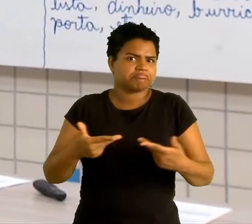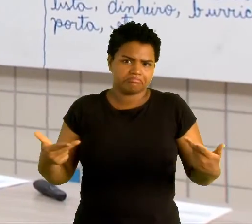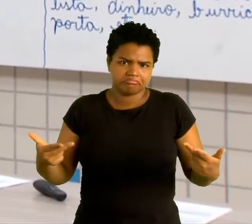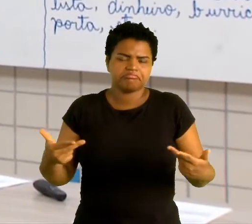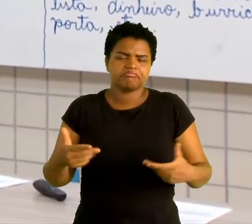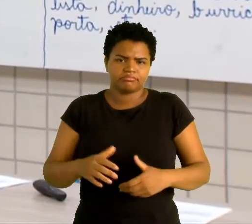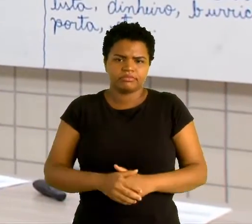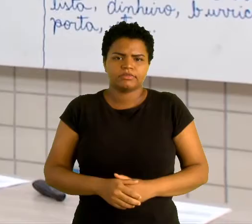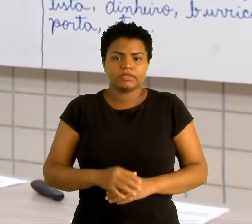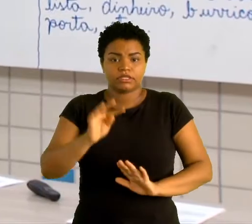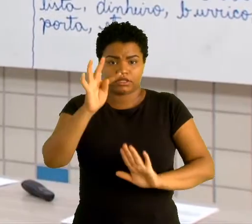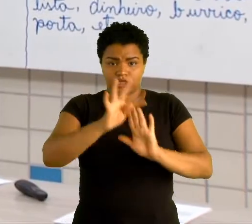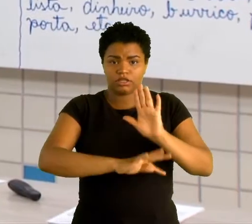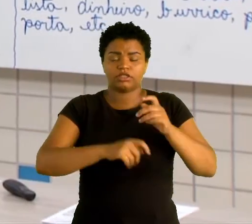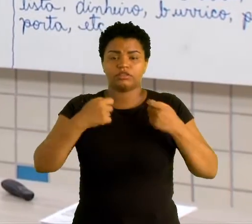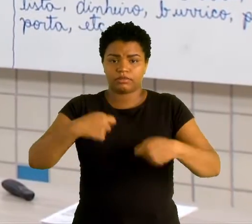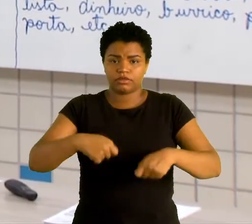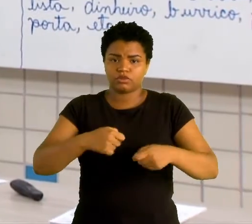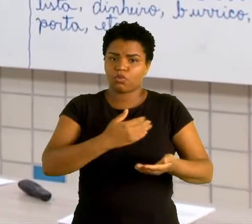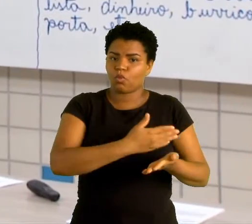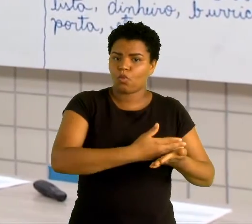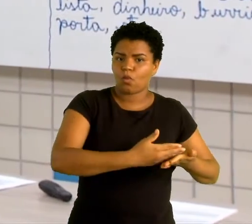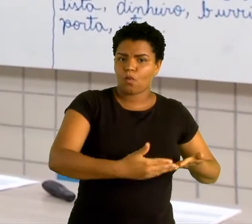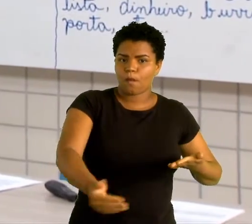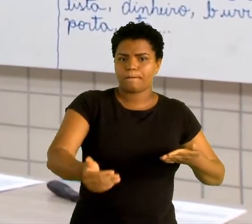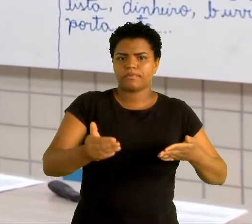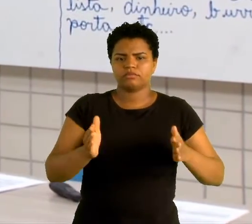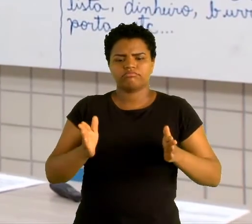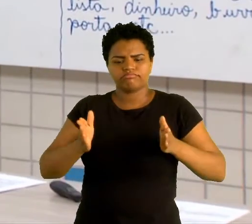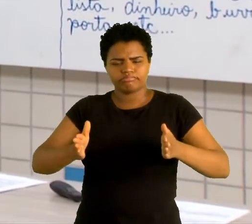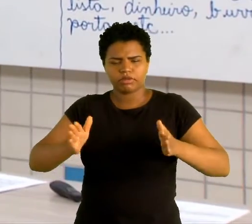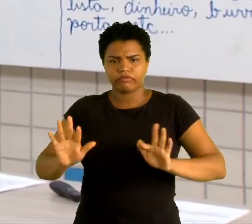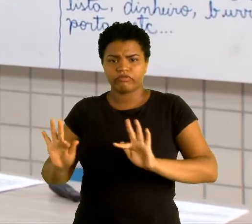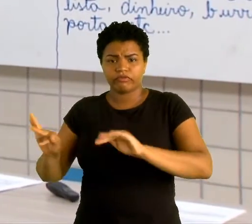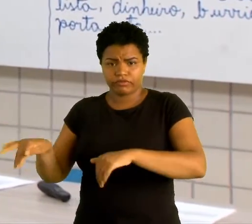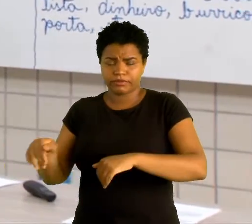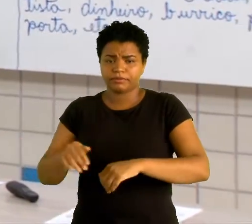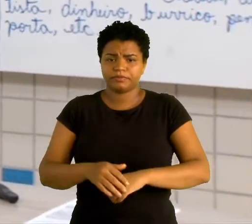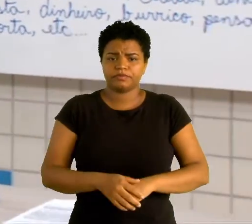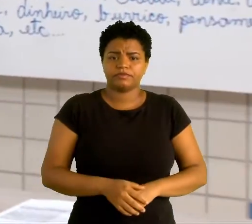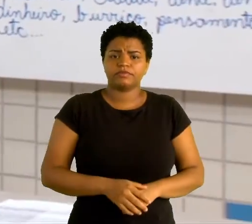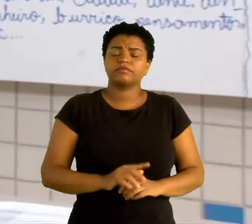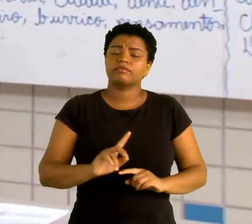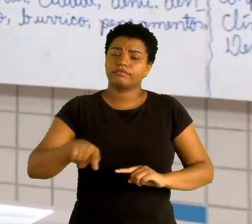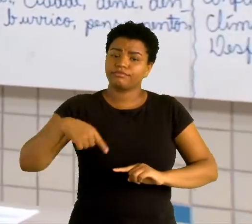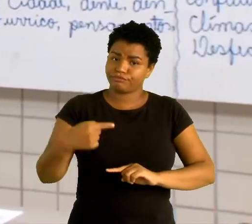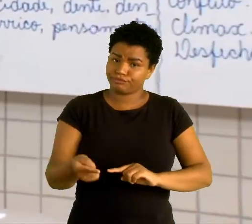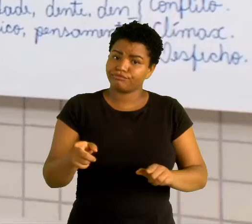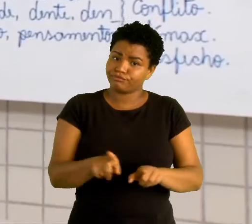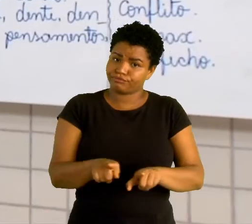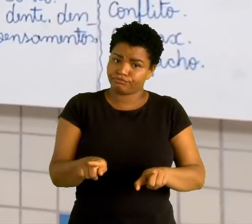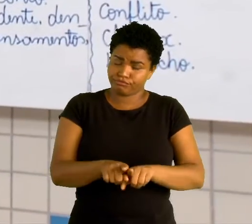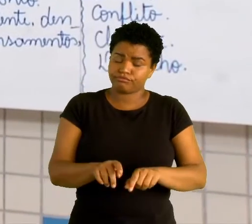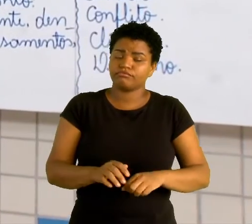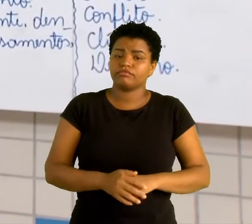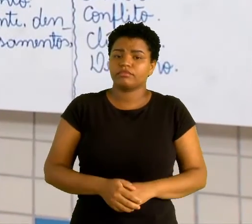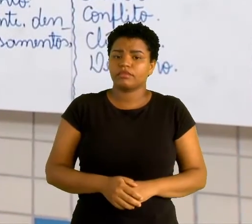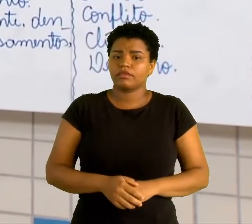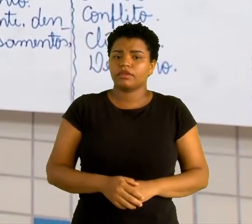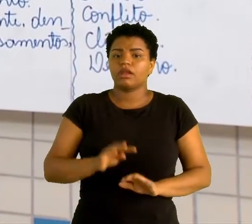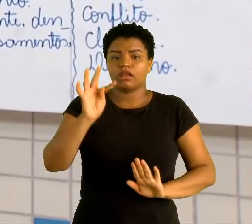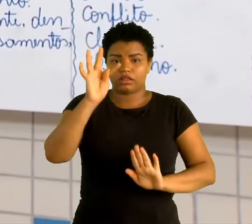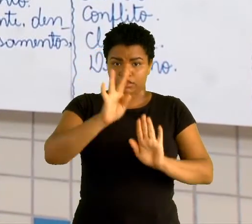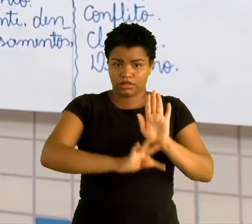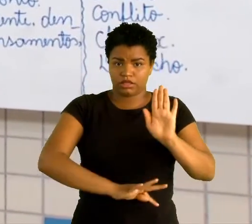Esse texto ele precisa ter começo, meio e fim. Além disso, dissemos que ele é um